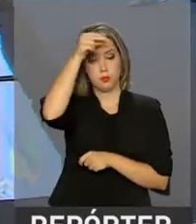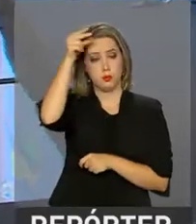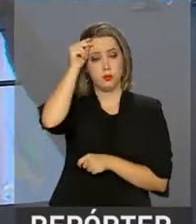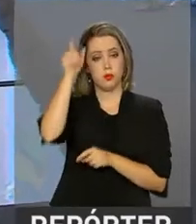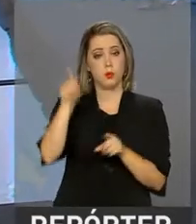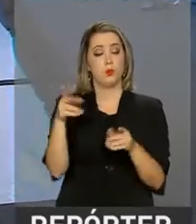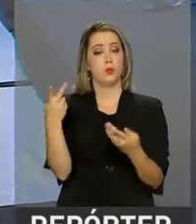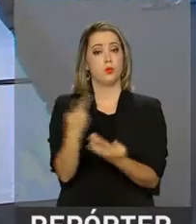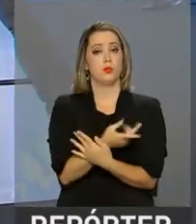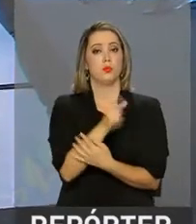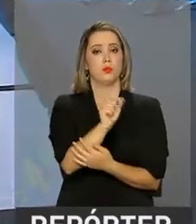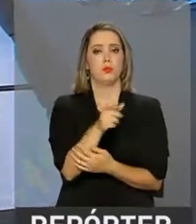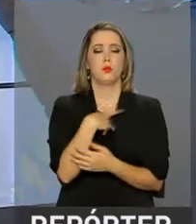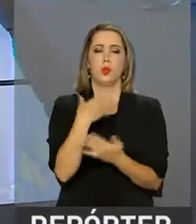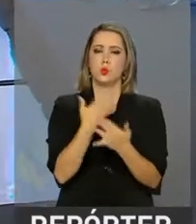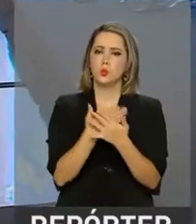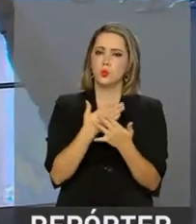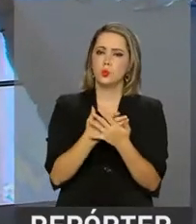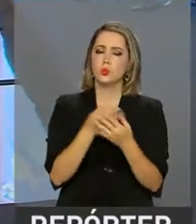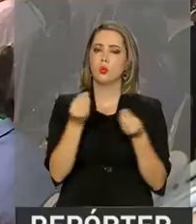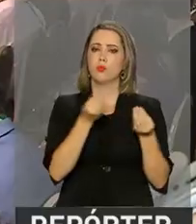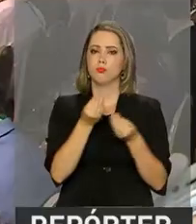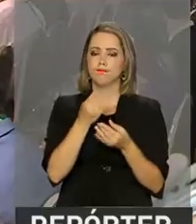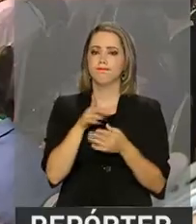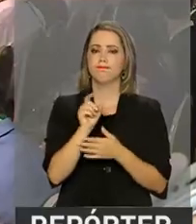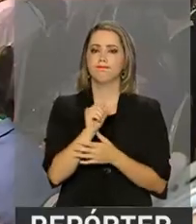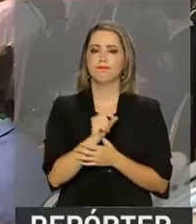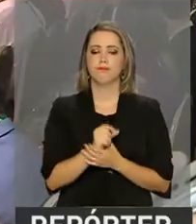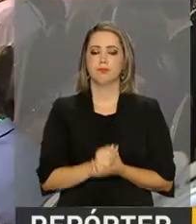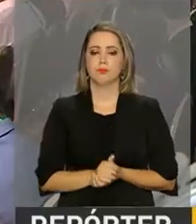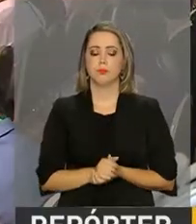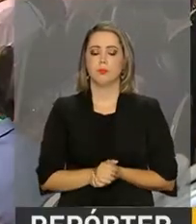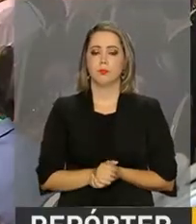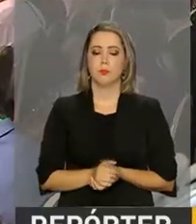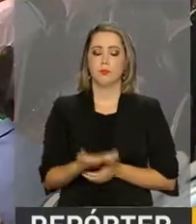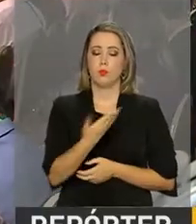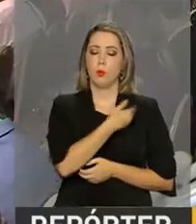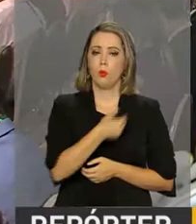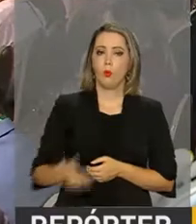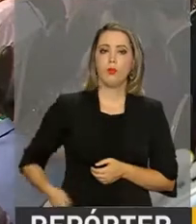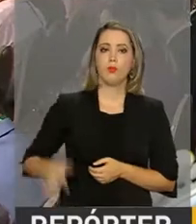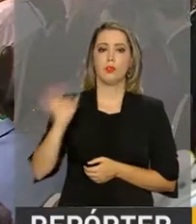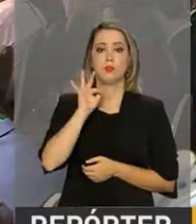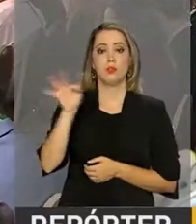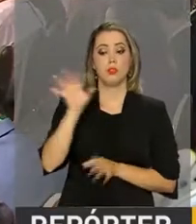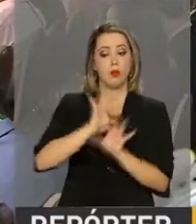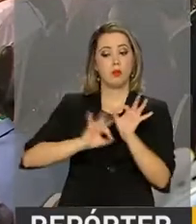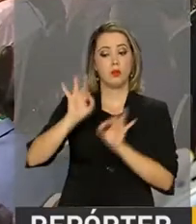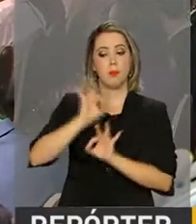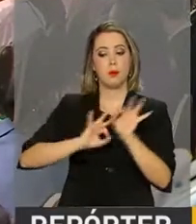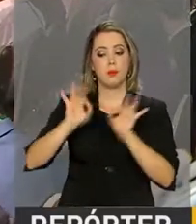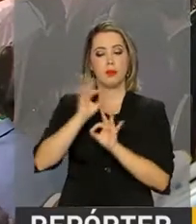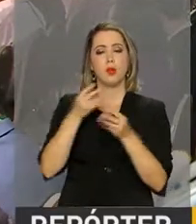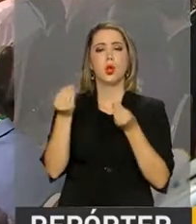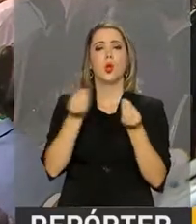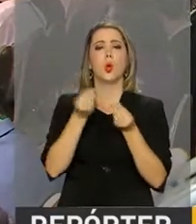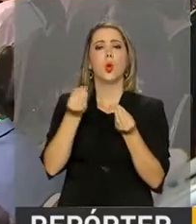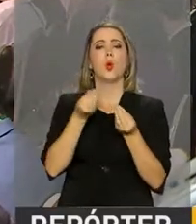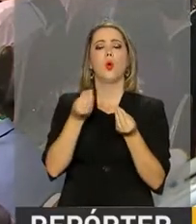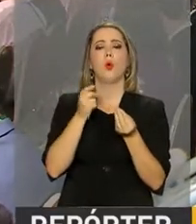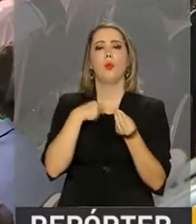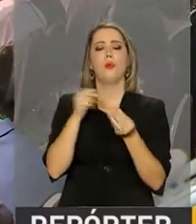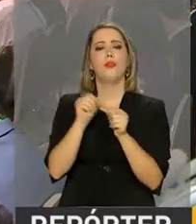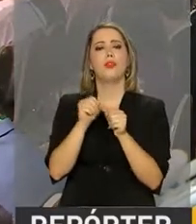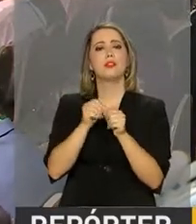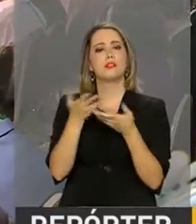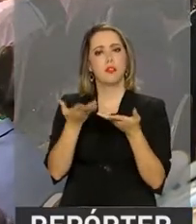e realização de estudo de viabilidade técnica. O governo federal está preparando um grande pacote de orientações de como